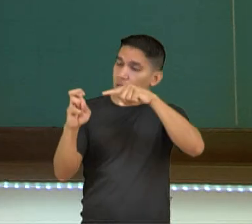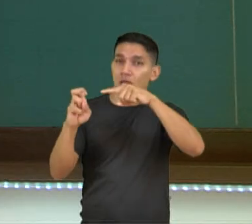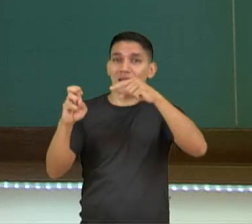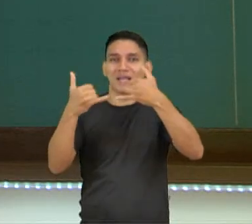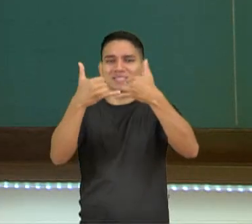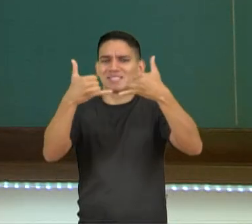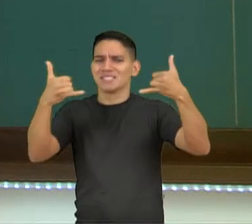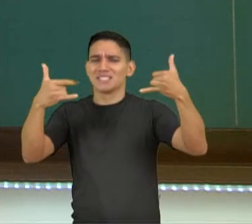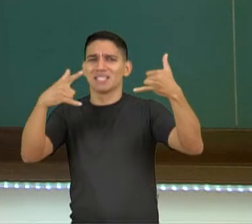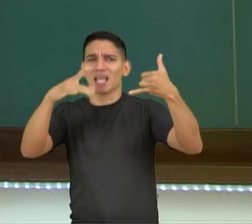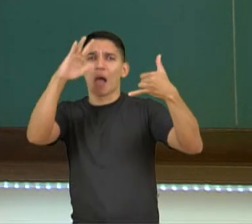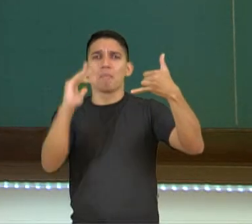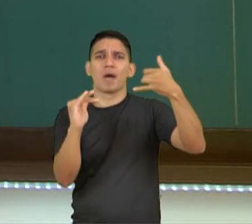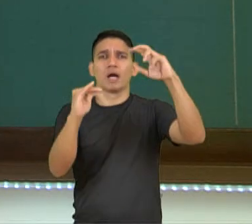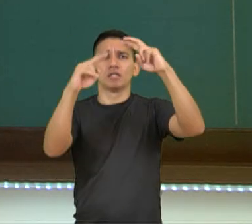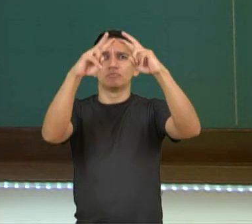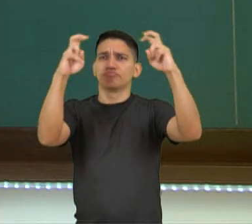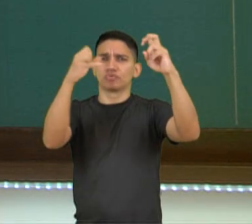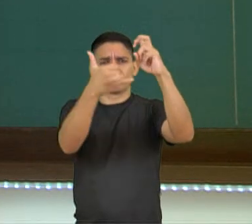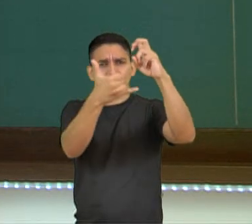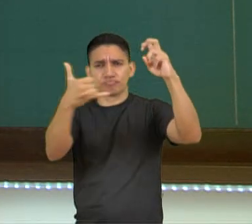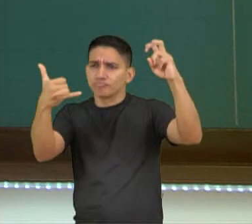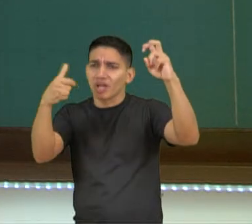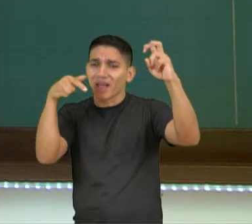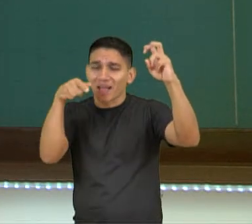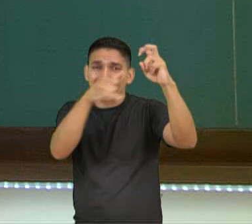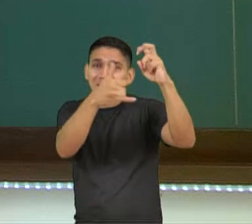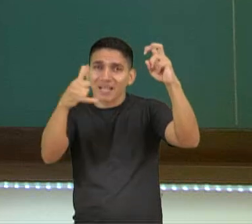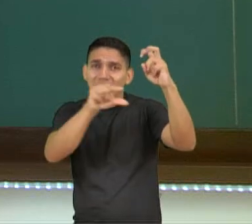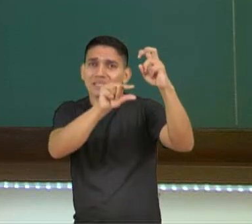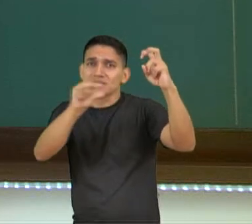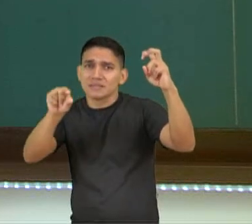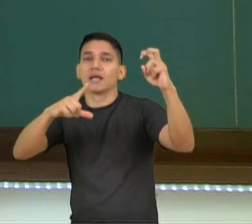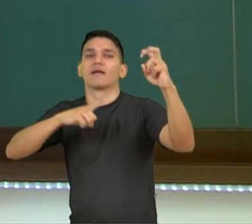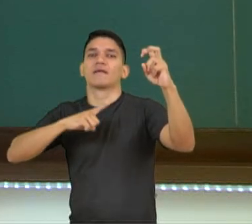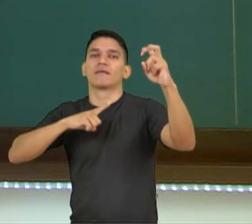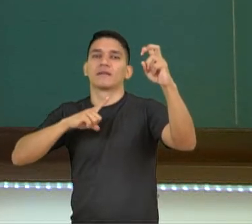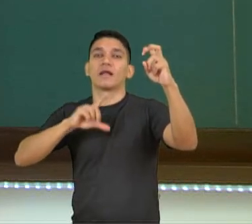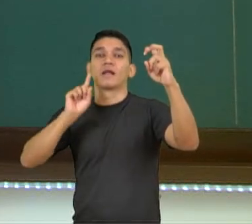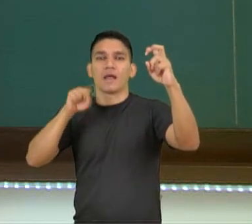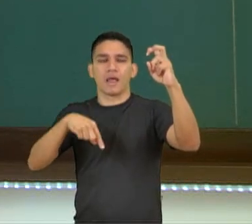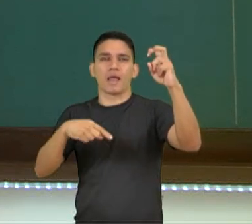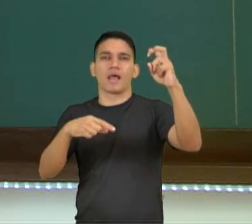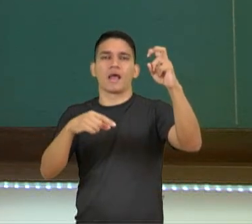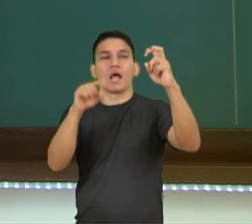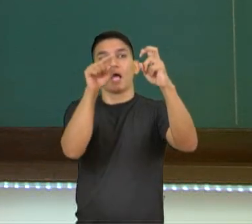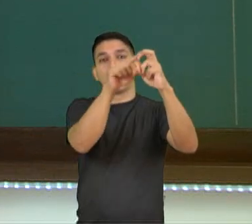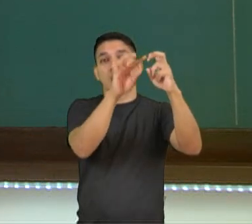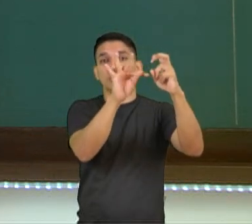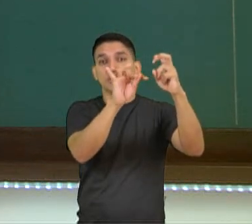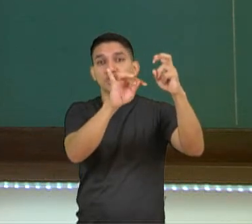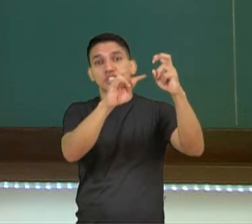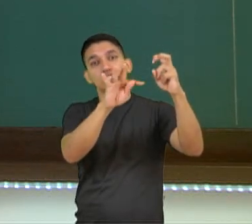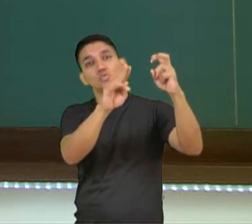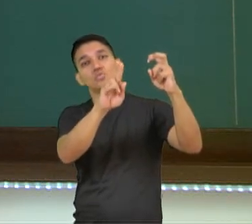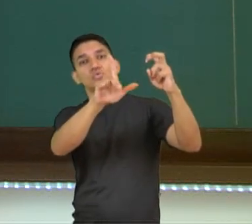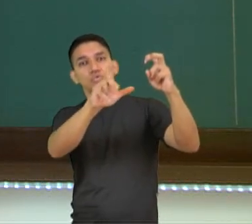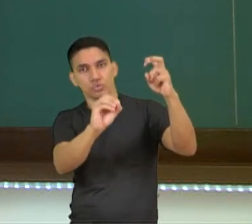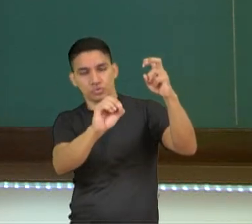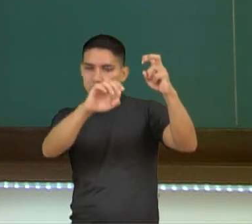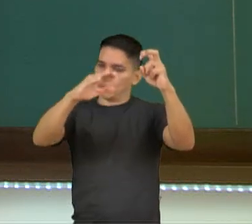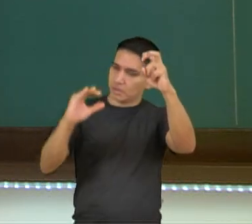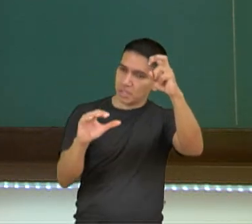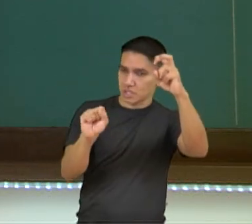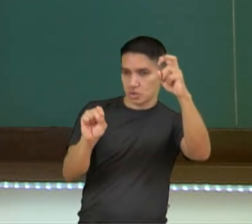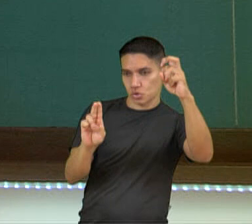linha fina que vem logo ali abaixo da manchete, que nós estamos chamando aqui de título. Então, você vai ler esse título, vai